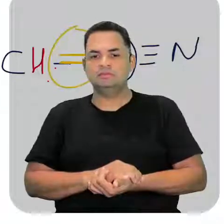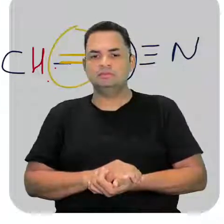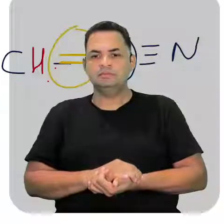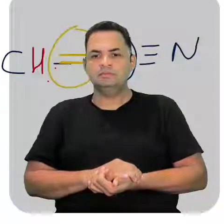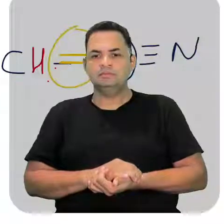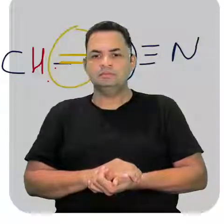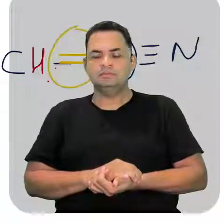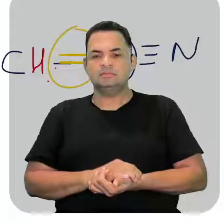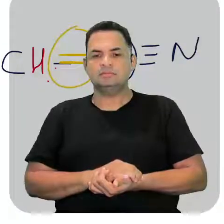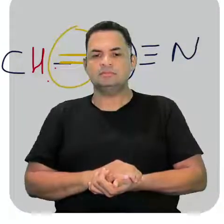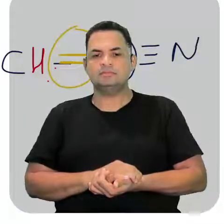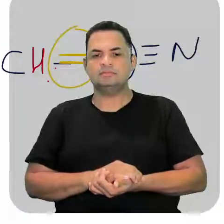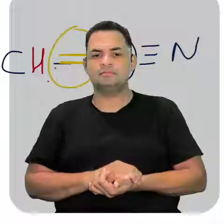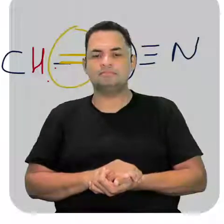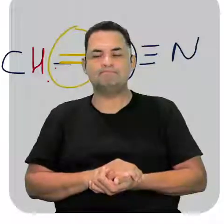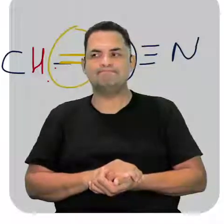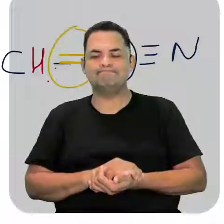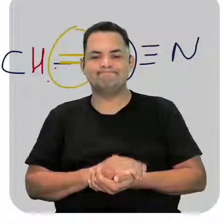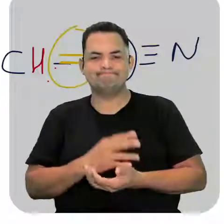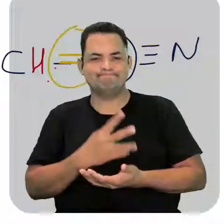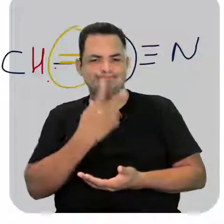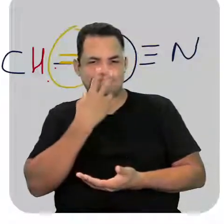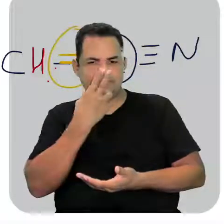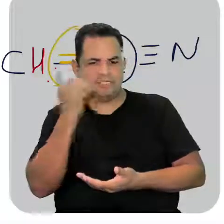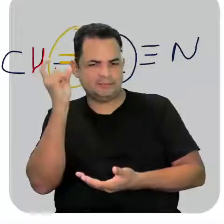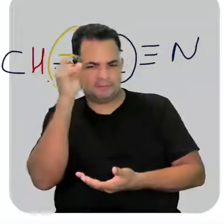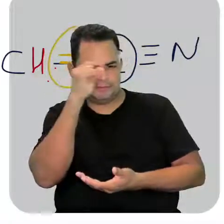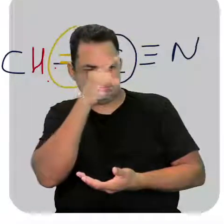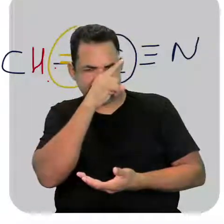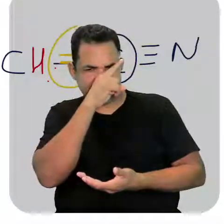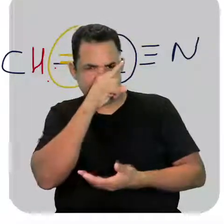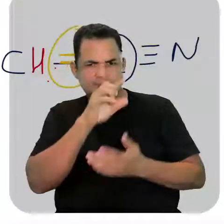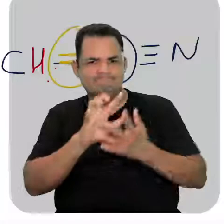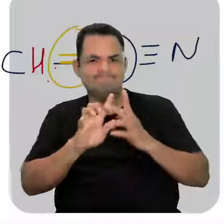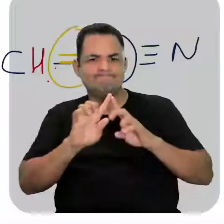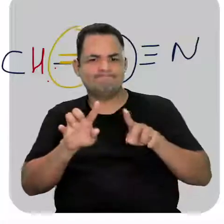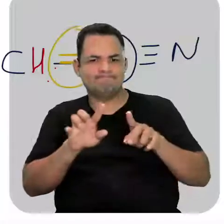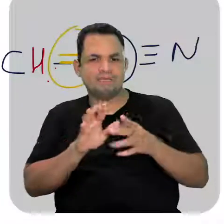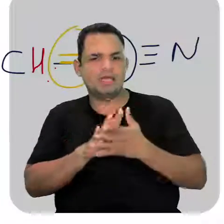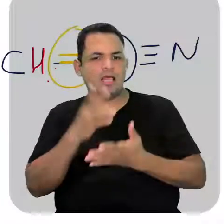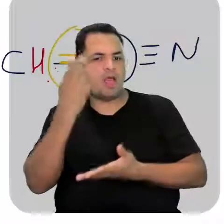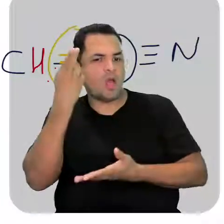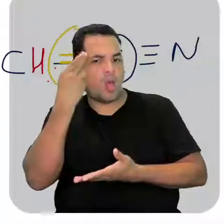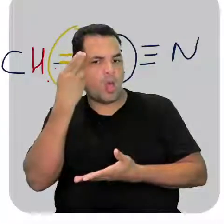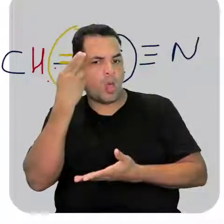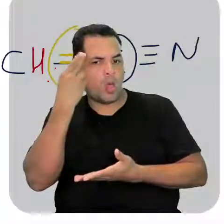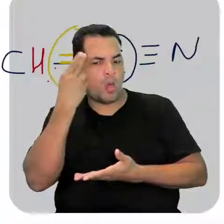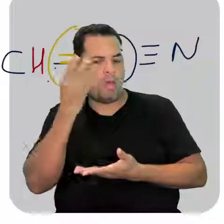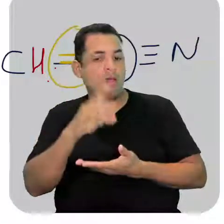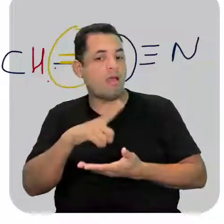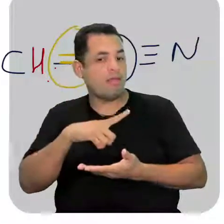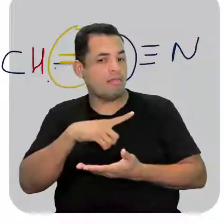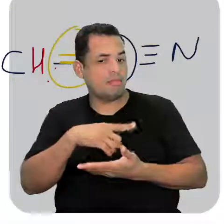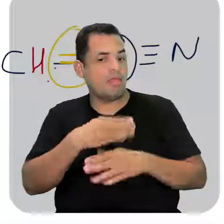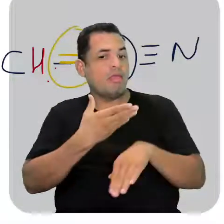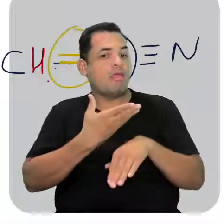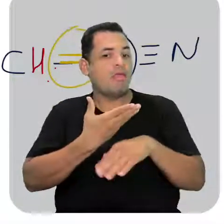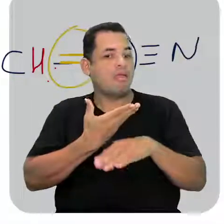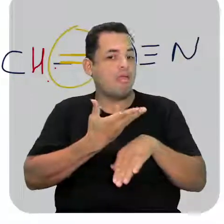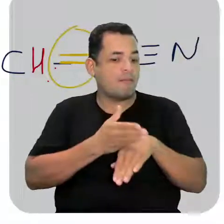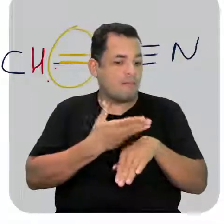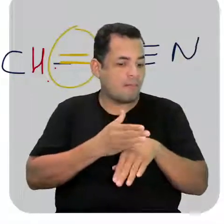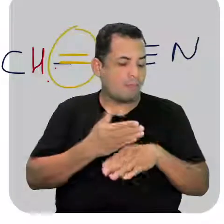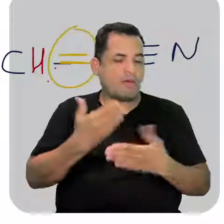pode parecer um pouco complexa essas questões, mas elas são muito corriqueiras de caírem em exercícios